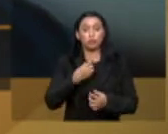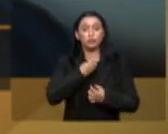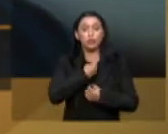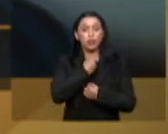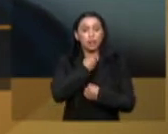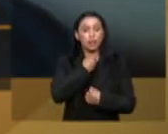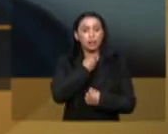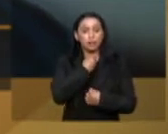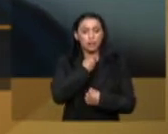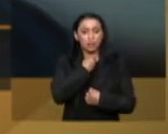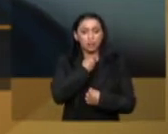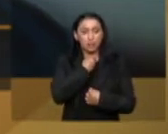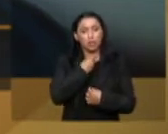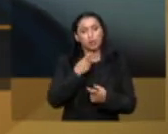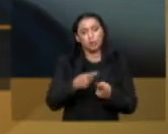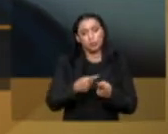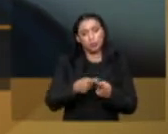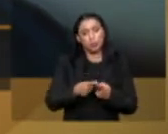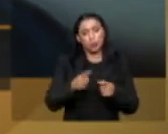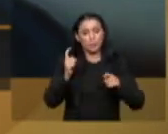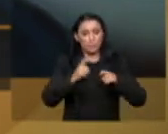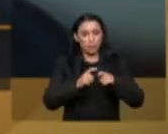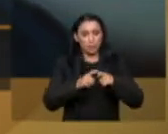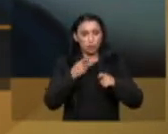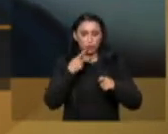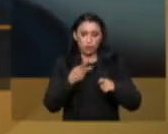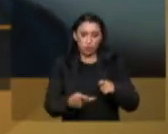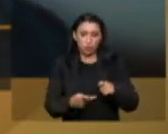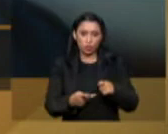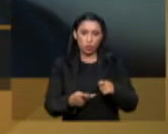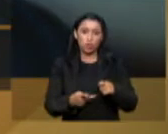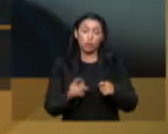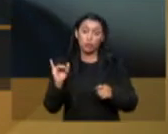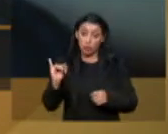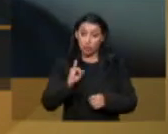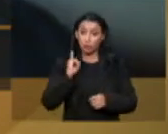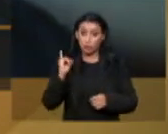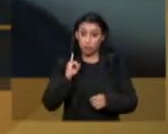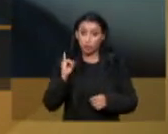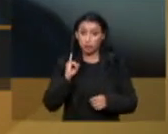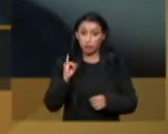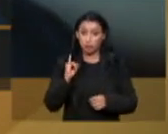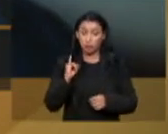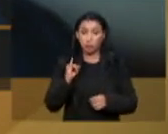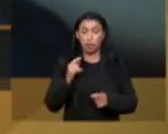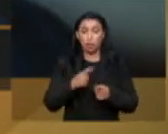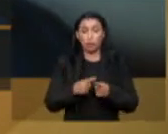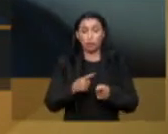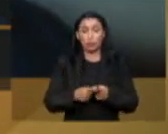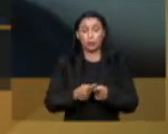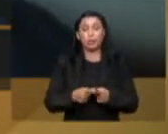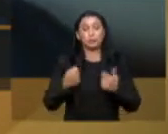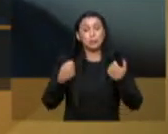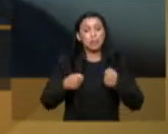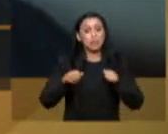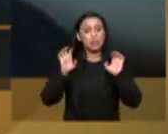razões são de ordem médica. Então, é importante registrar isso, porque a liturgia do